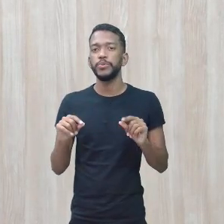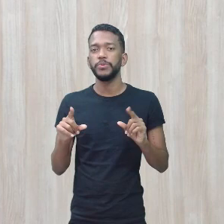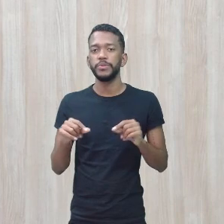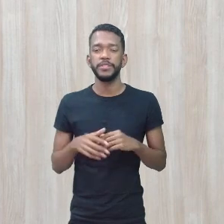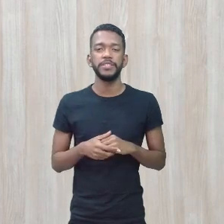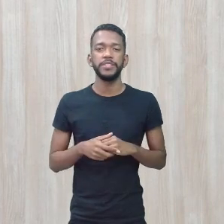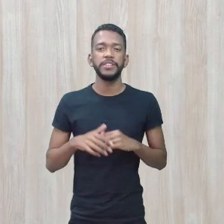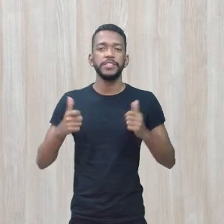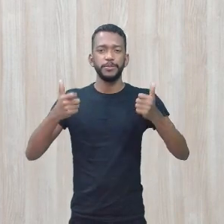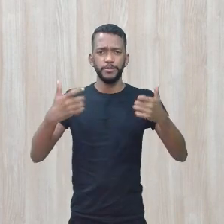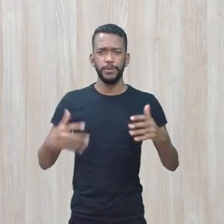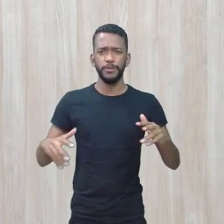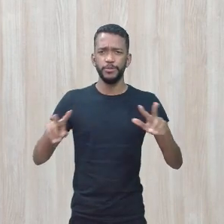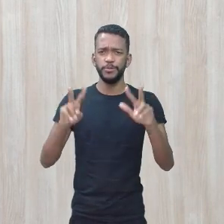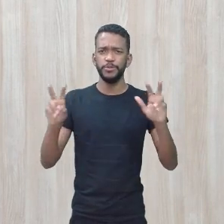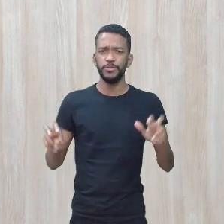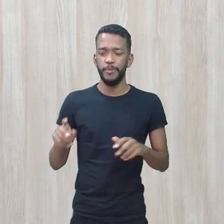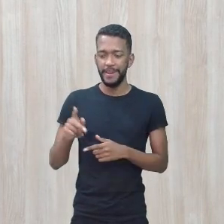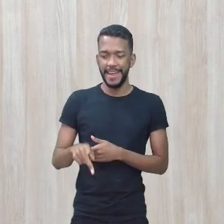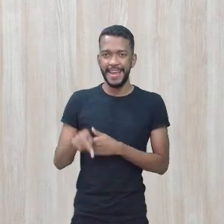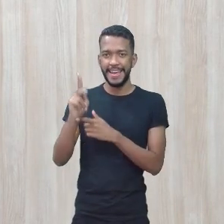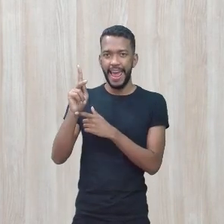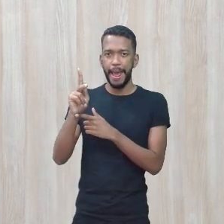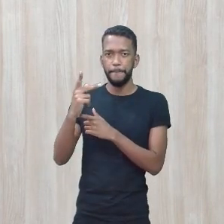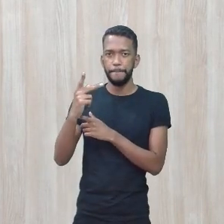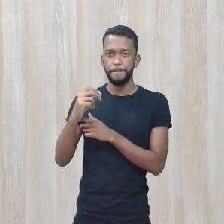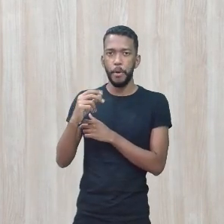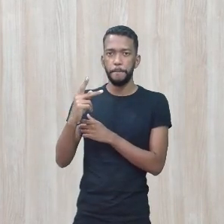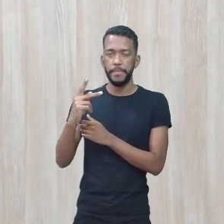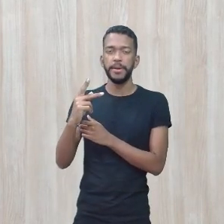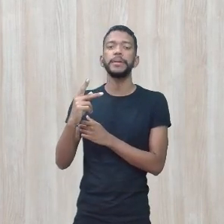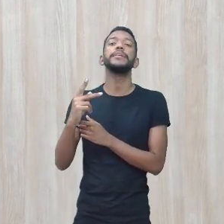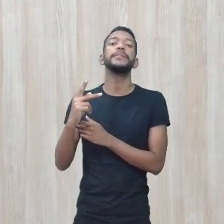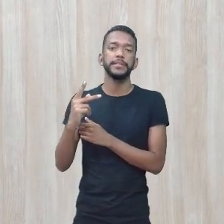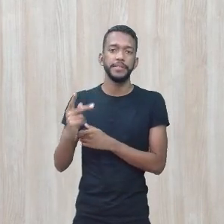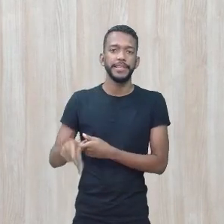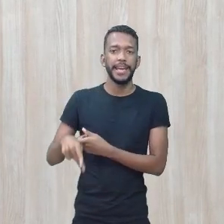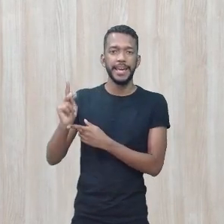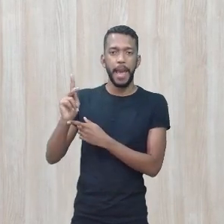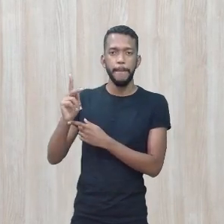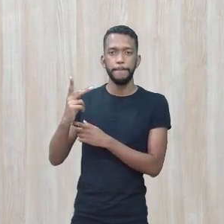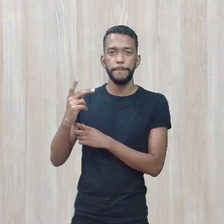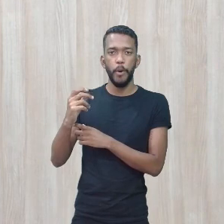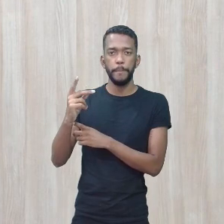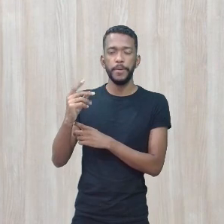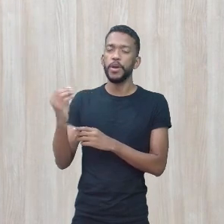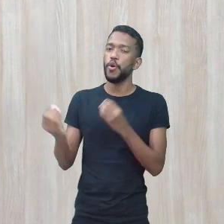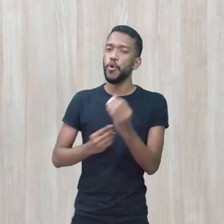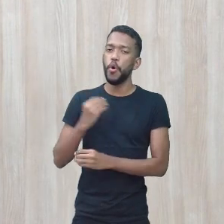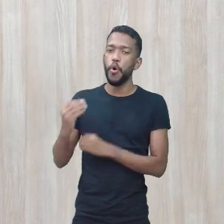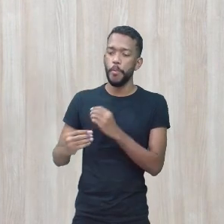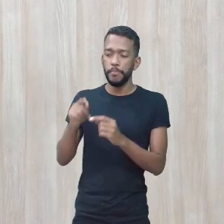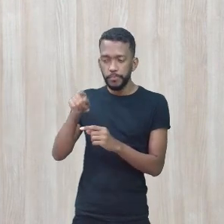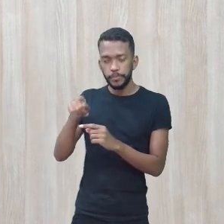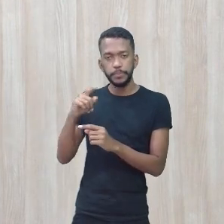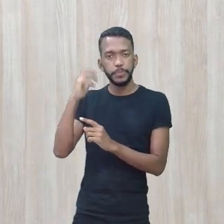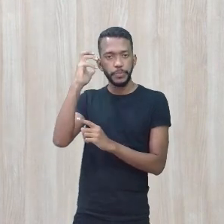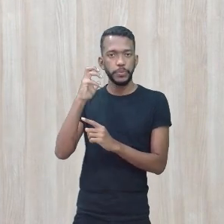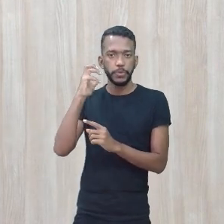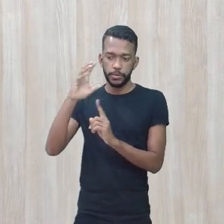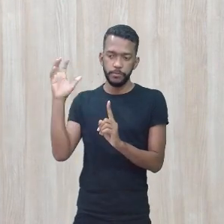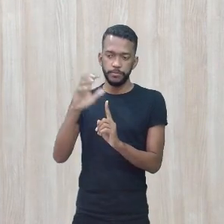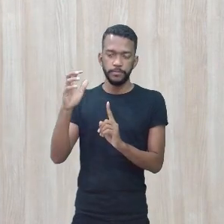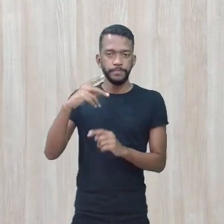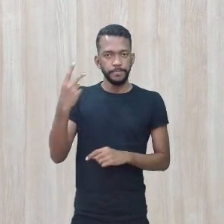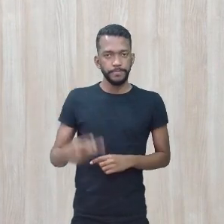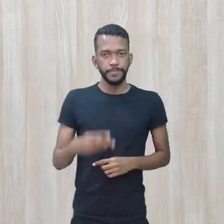K-pop, entende? A gente falou sobre as origens, sobre como a influência da música ocidental